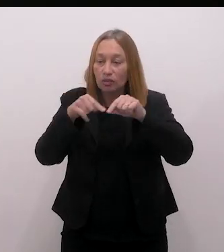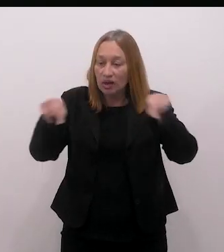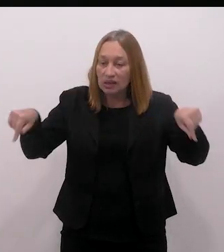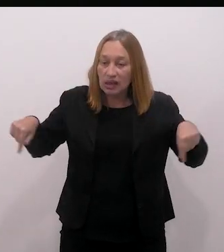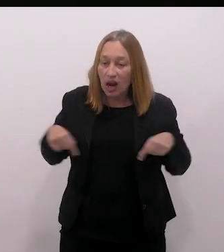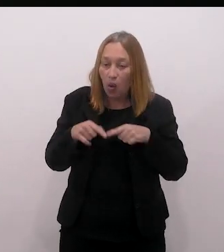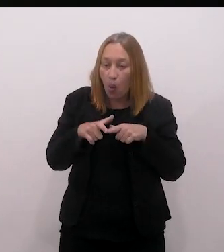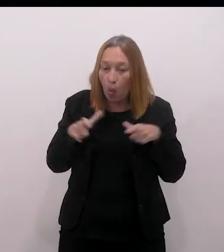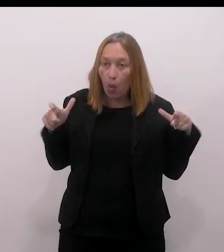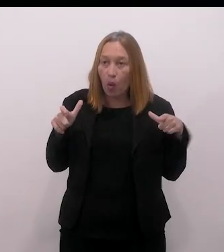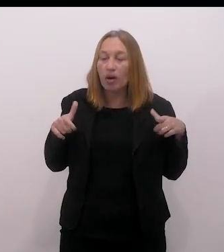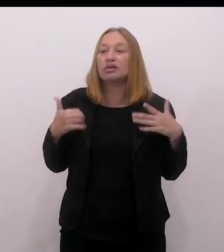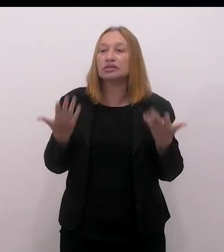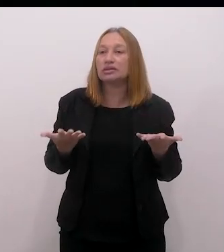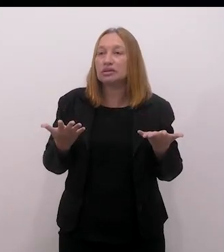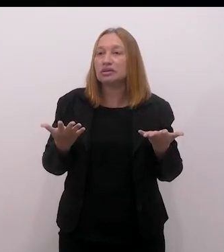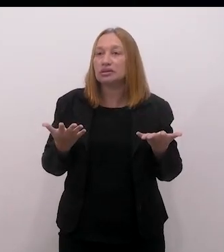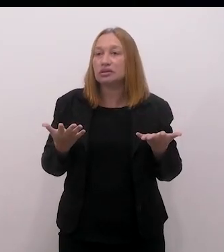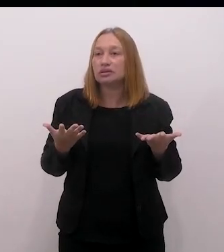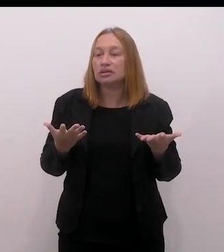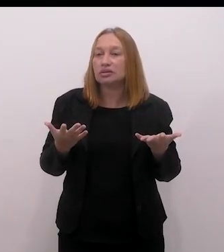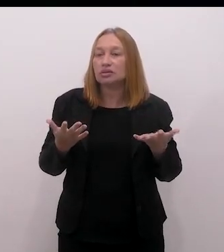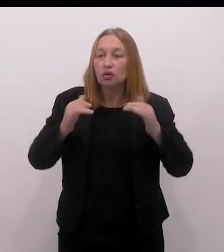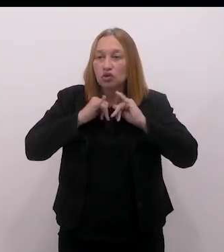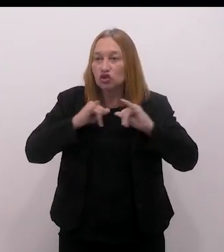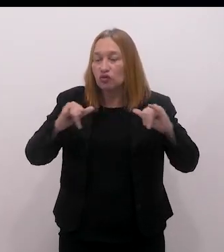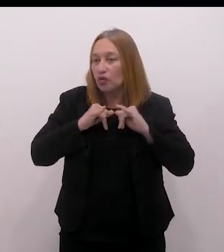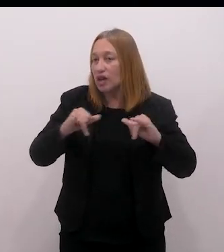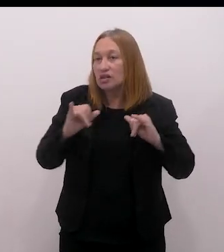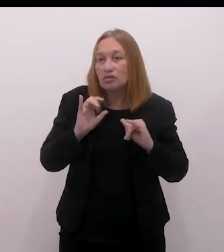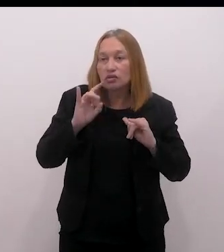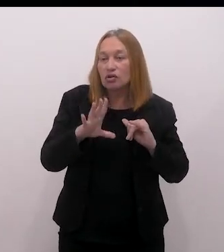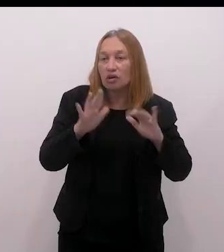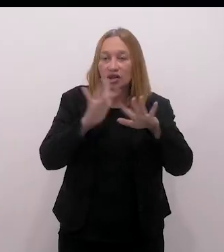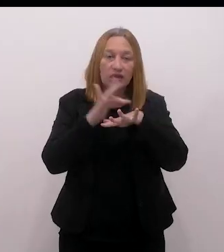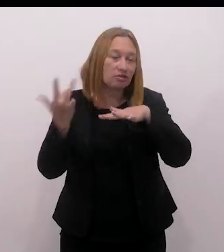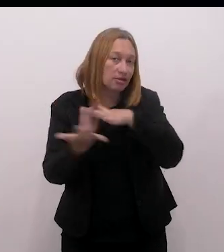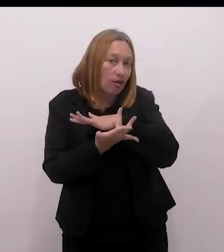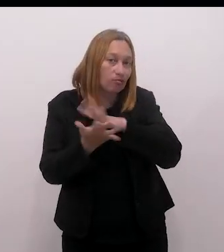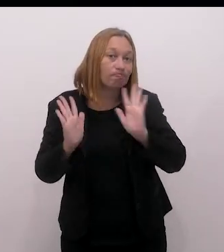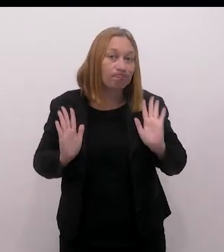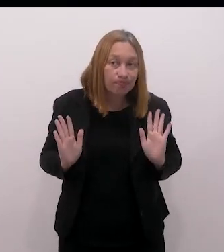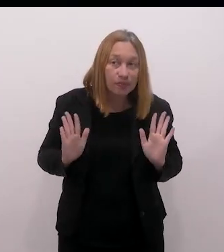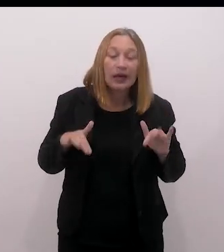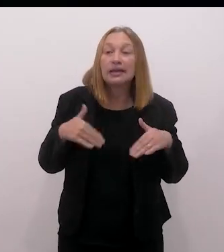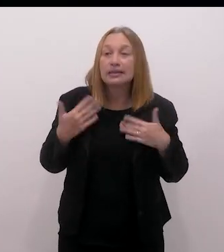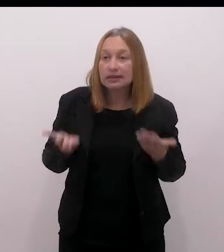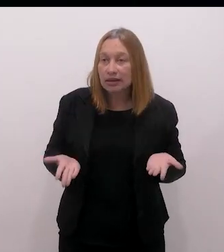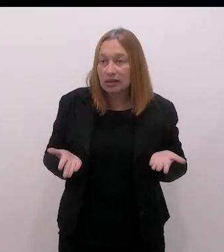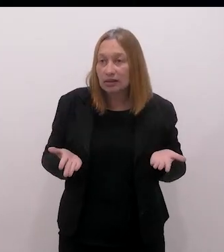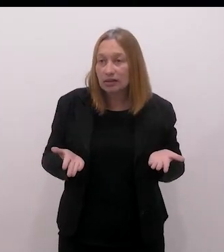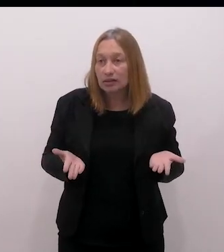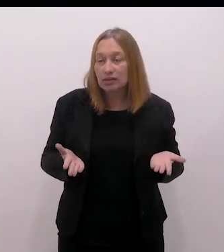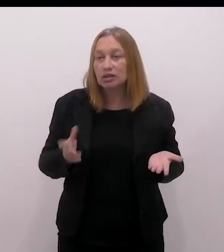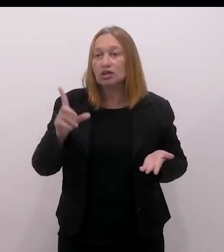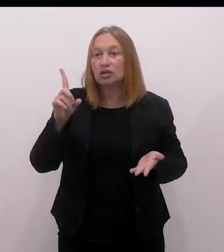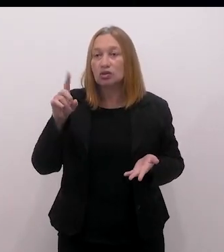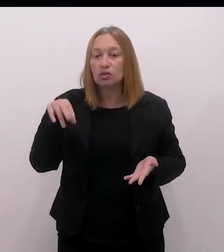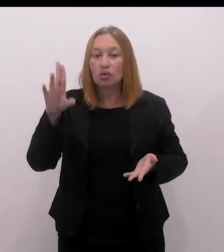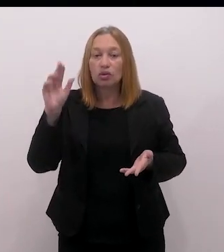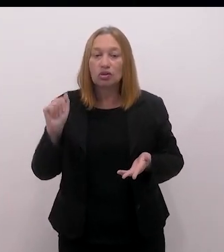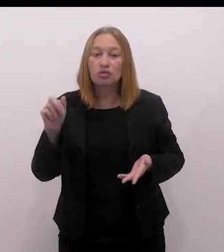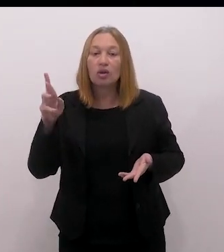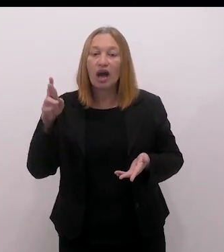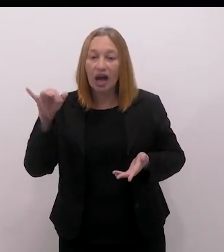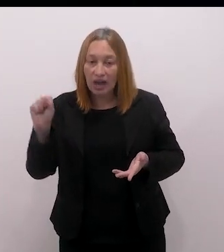grande, que é uma sala enorme. Sim. Basicamente com divulgação de rede social. Então, assim, a Dona dos